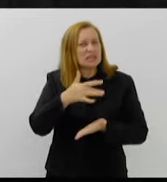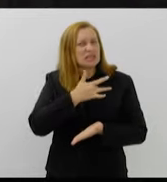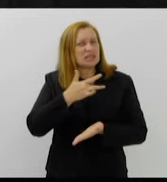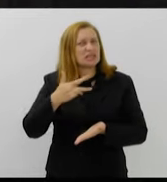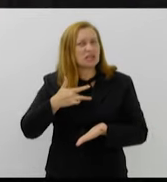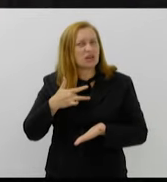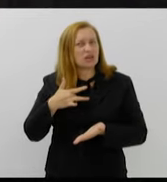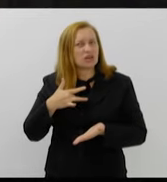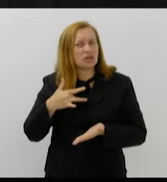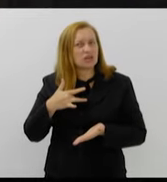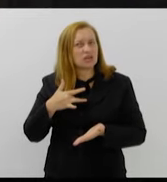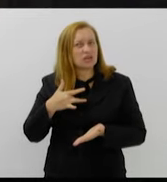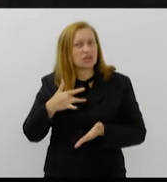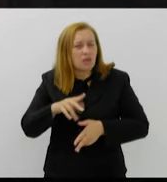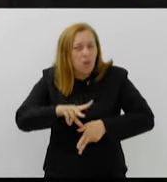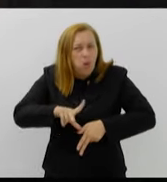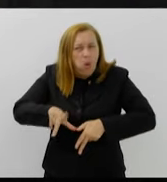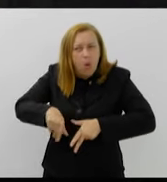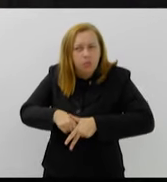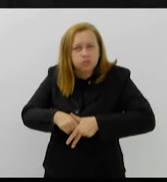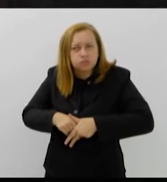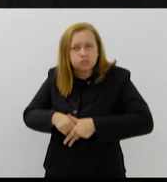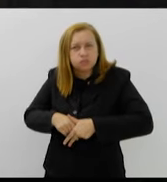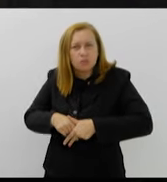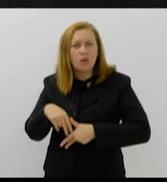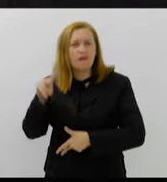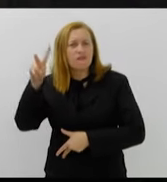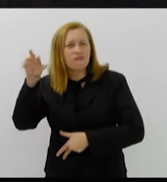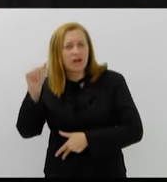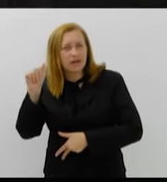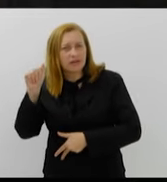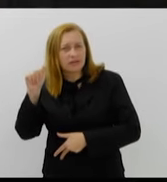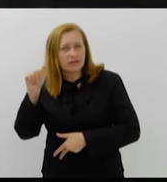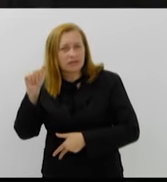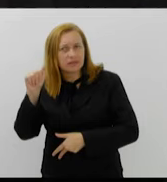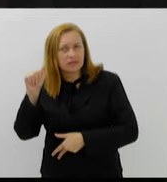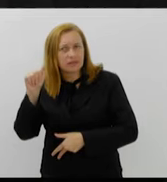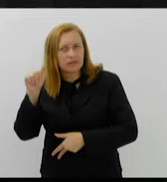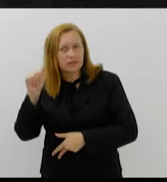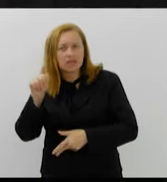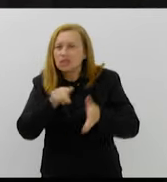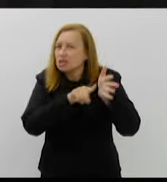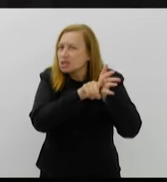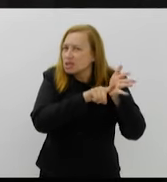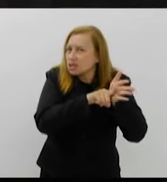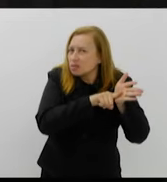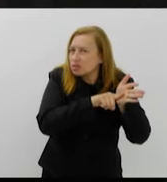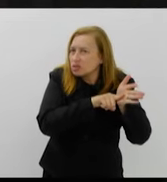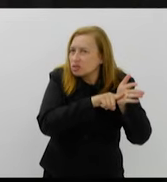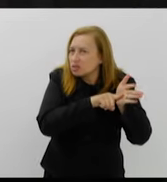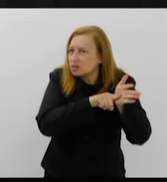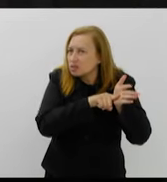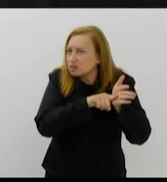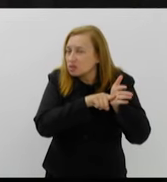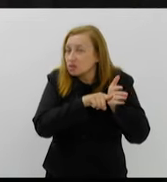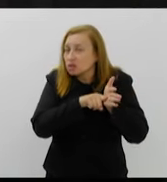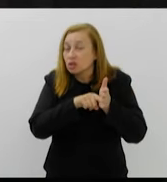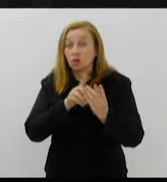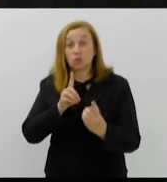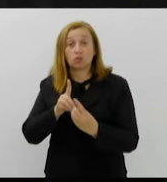para barganhar vaga em exames em